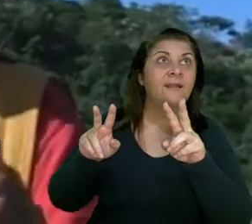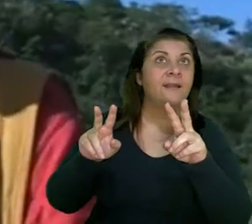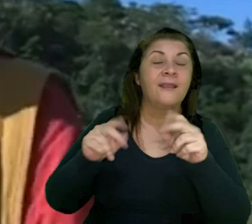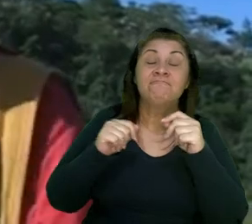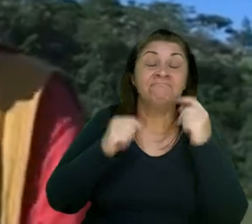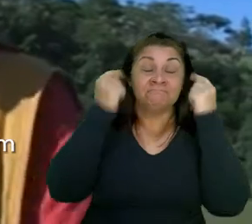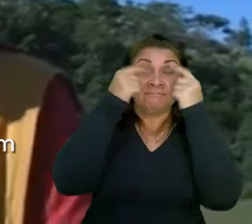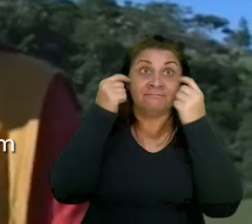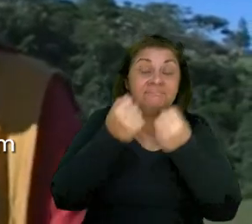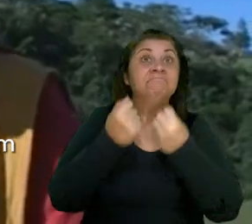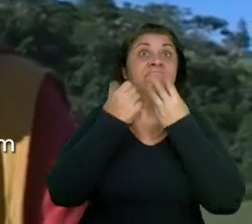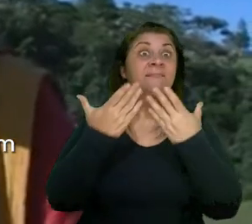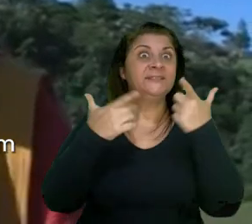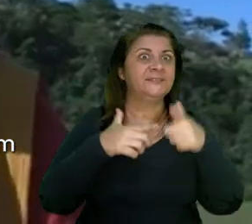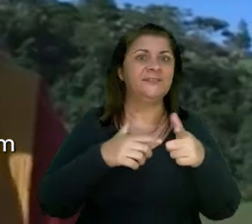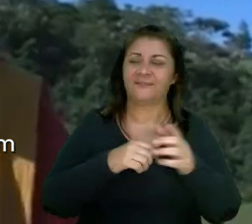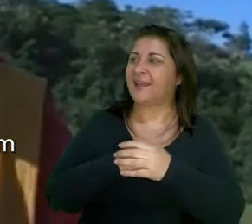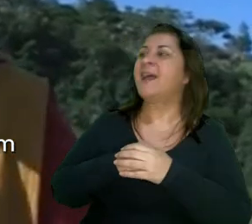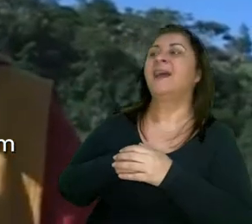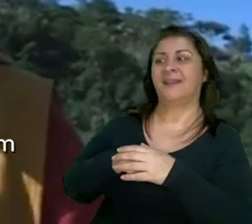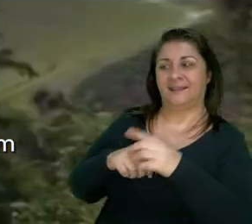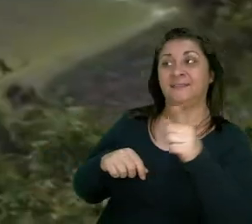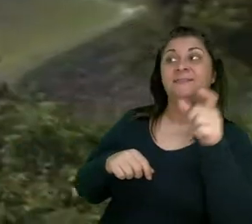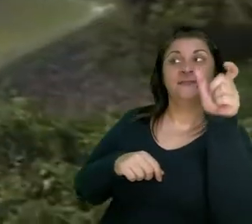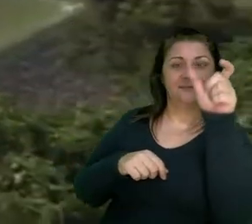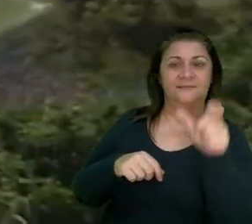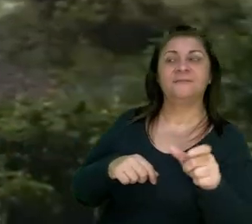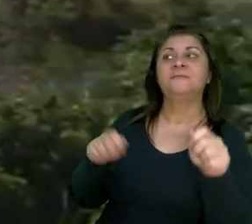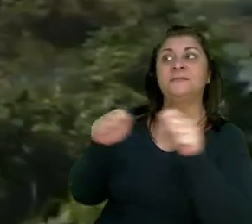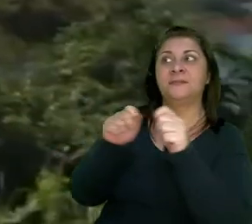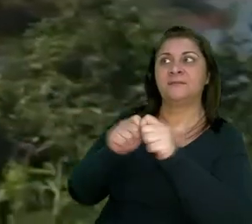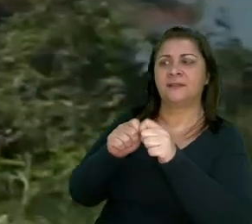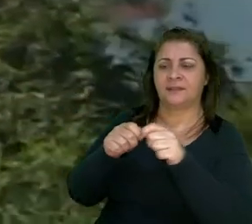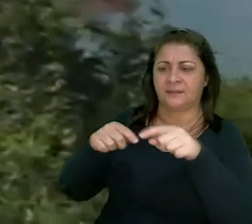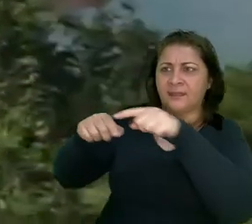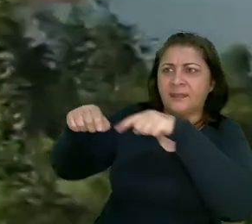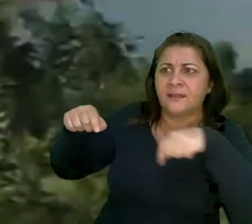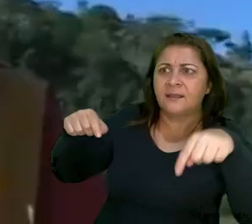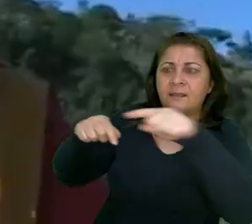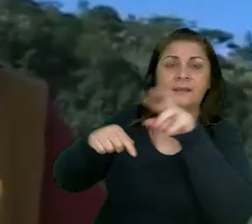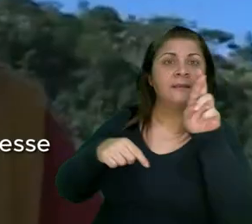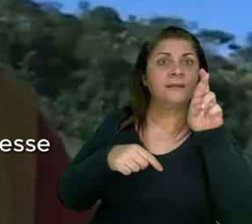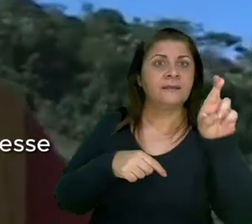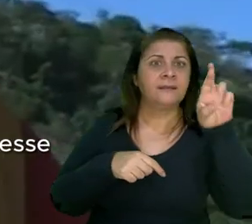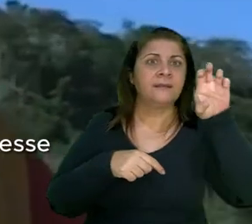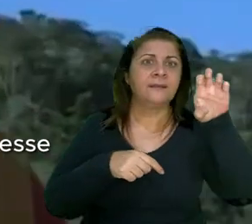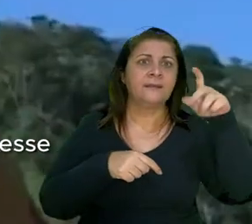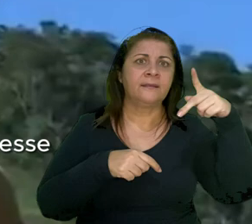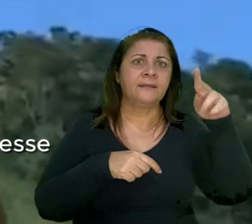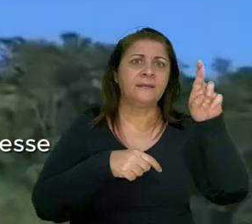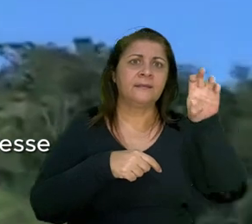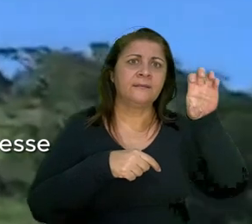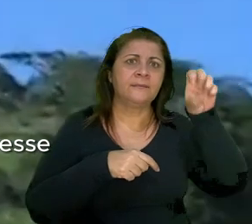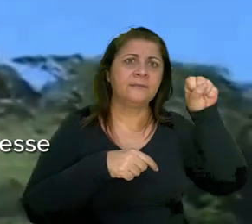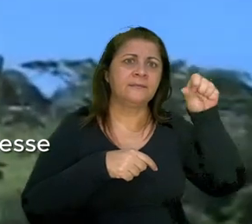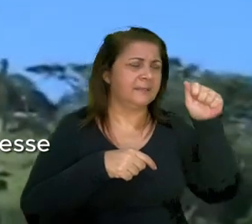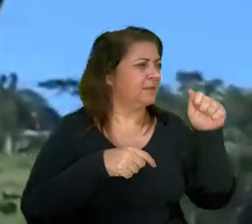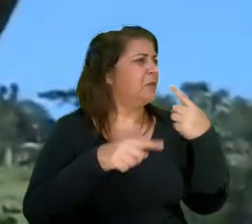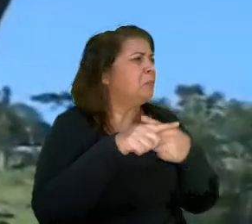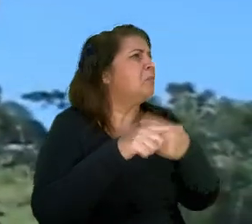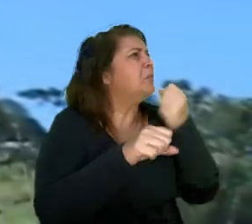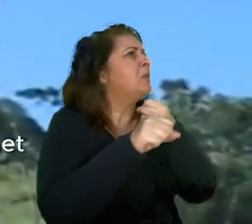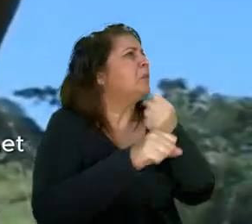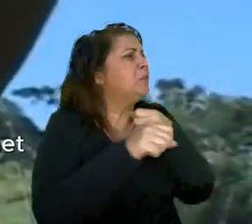Até que o zóio bom de novo. Isso é obra do homem. É uma represa. Represa? Modo que se constrói um trem